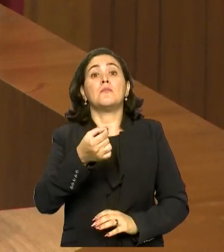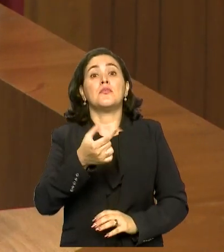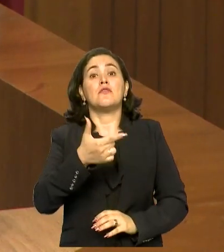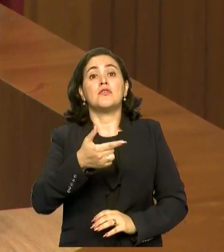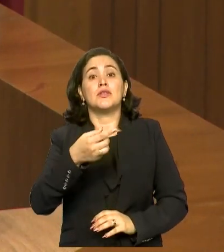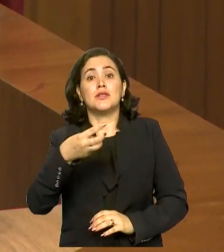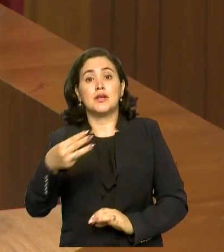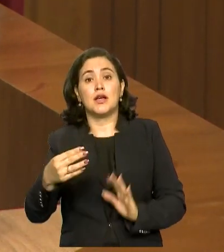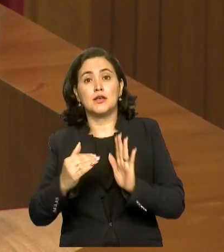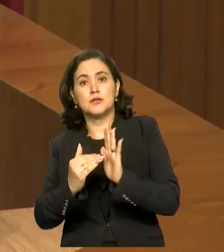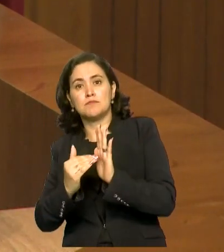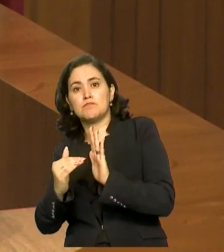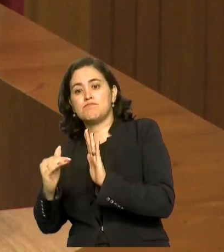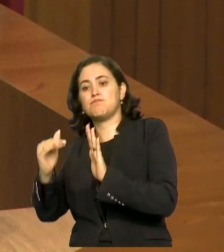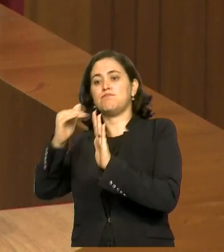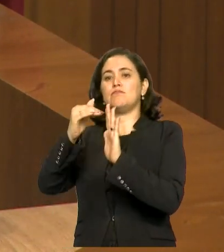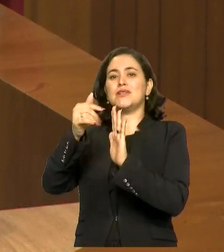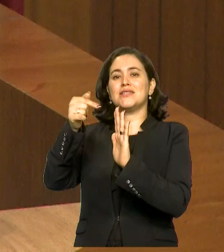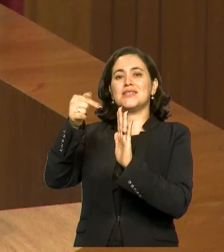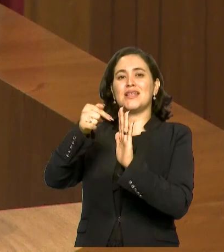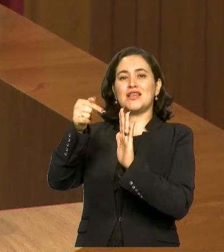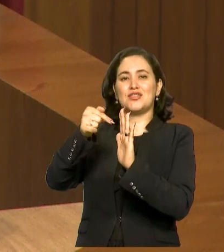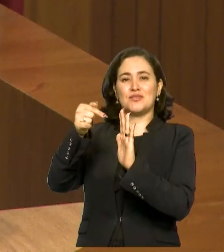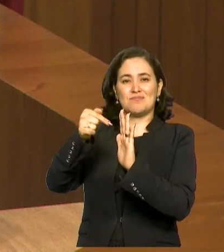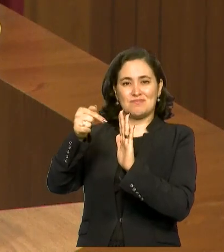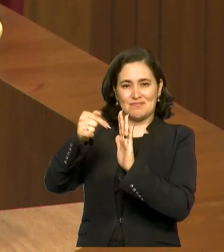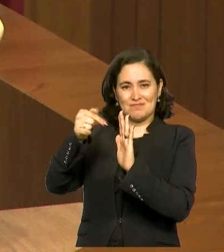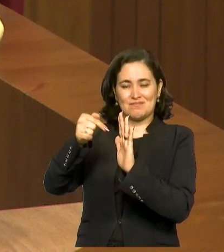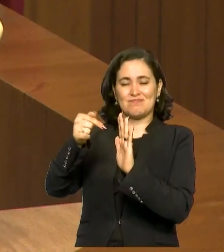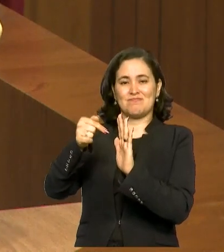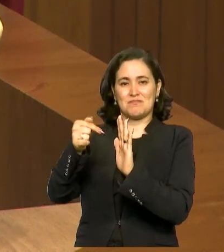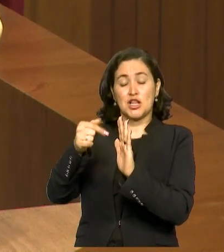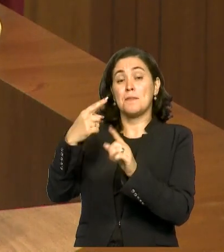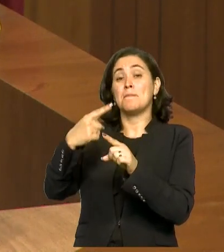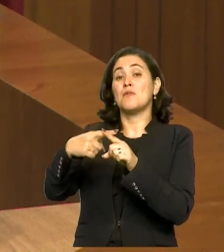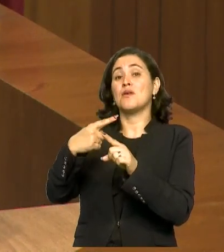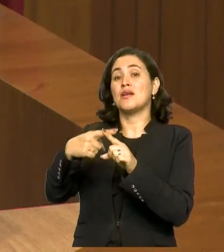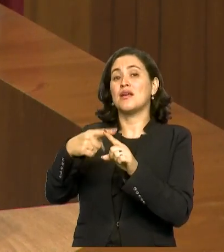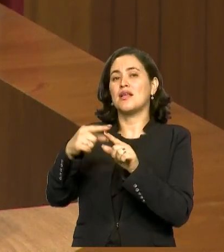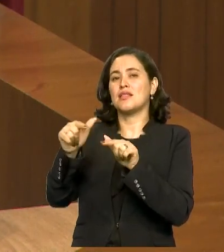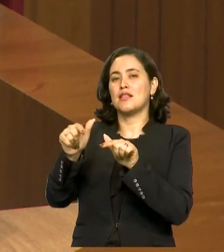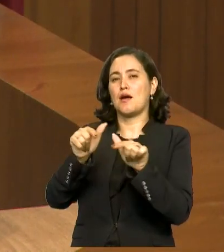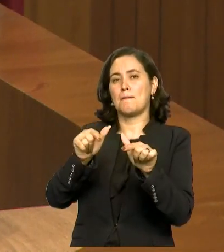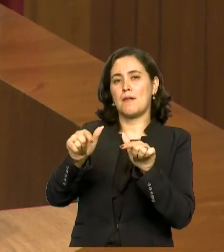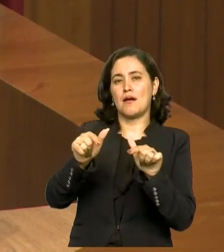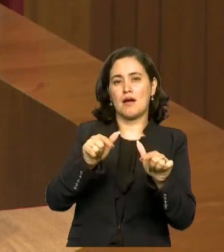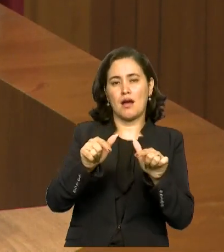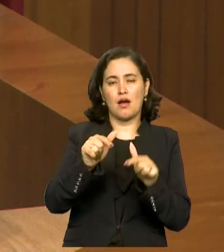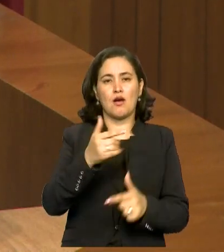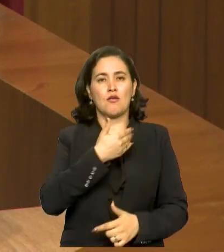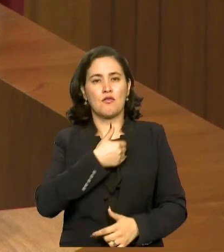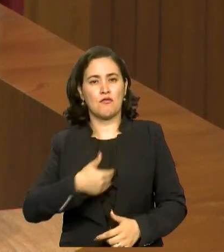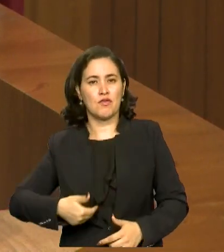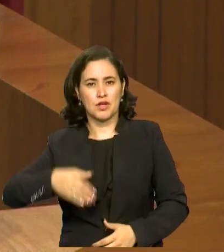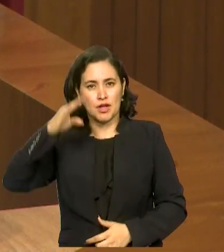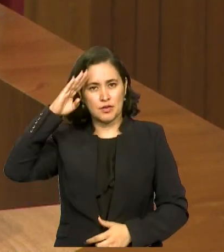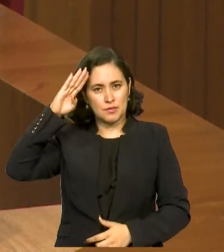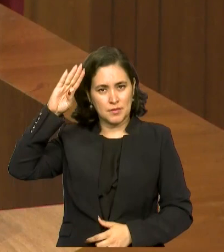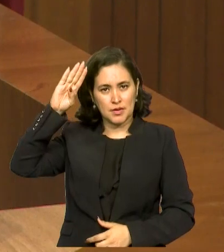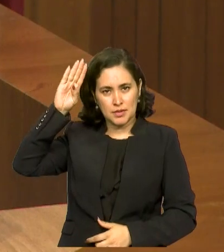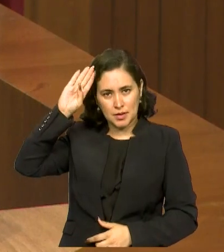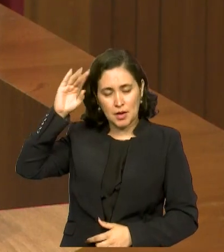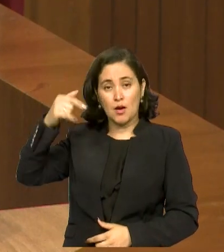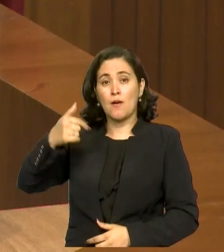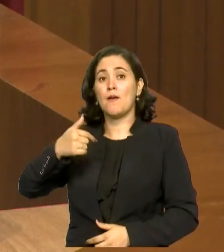do trabalho do nosso governador Carlos Brandão, e aqui digo a vocês como testemunha,